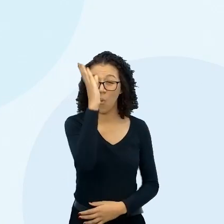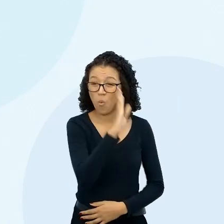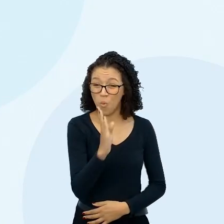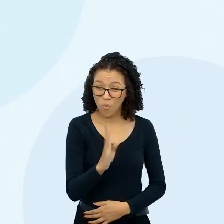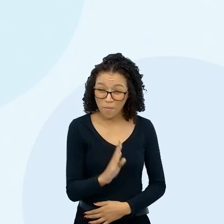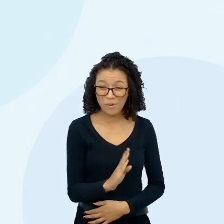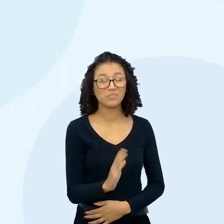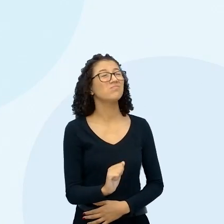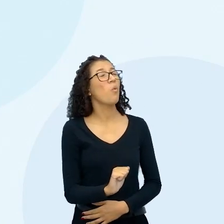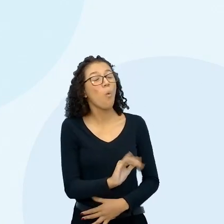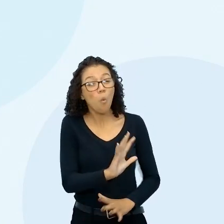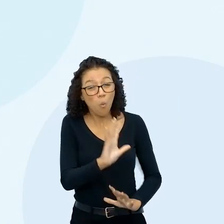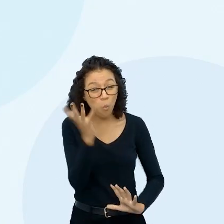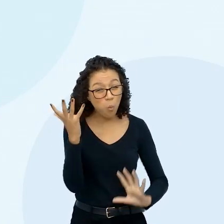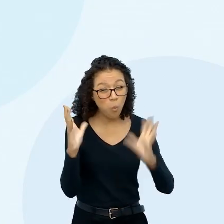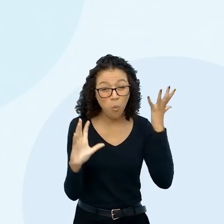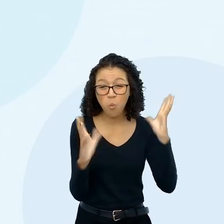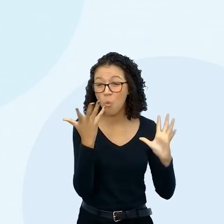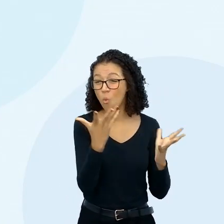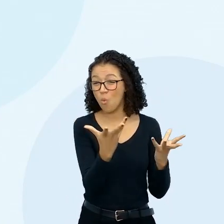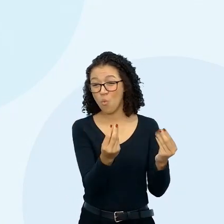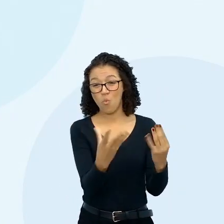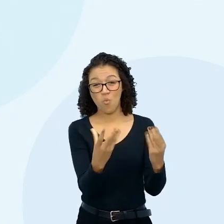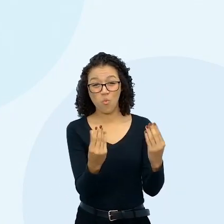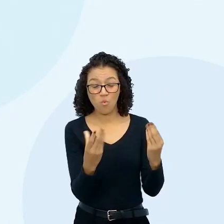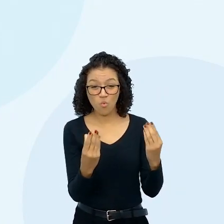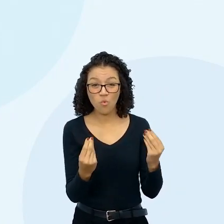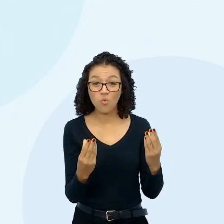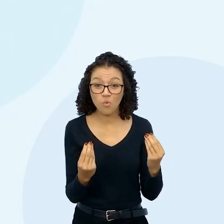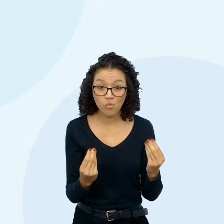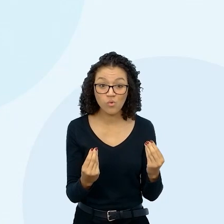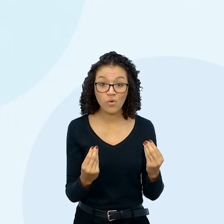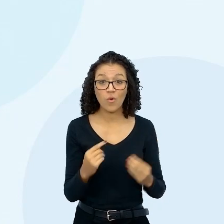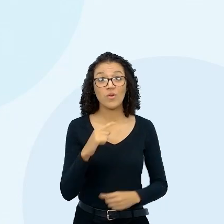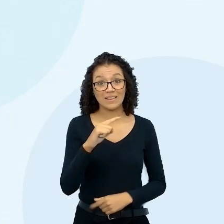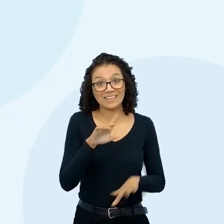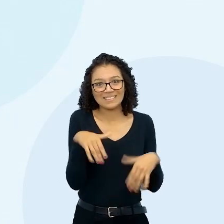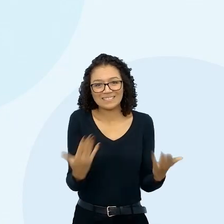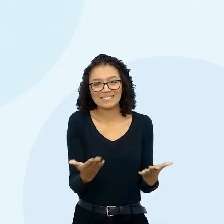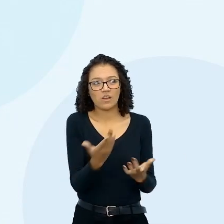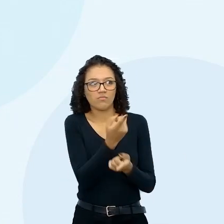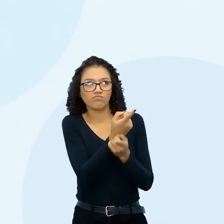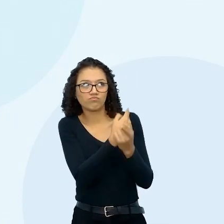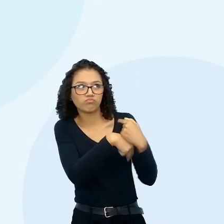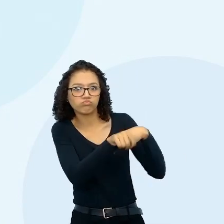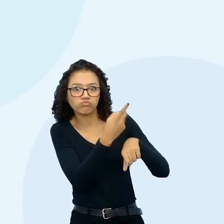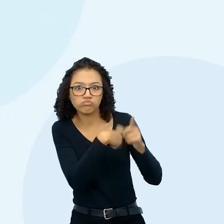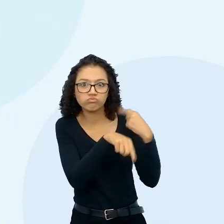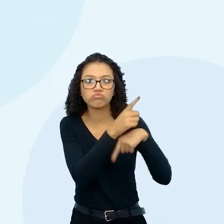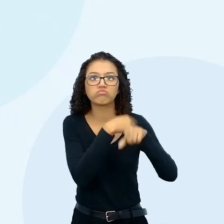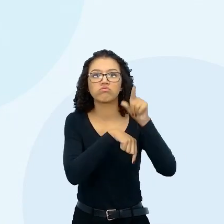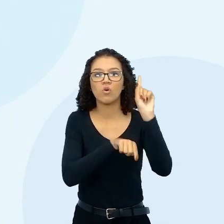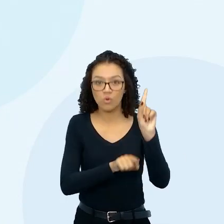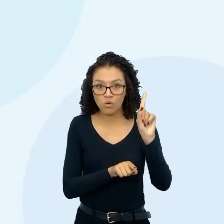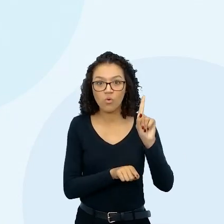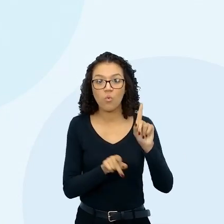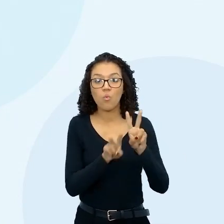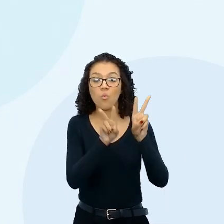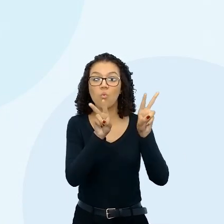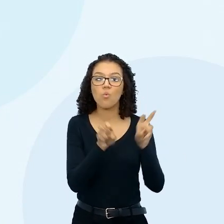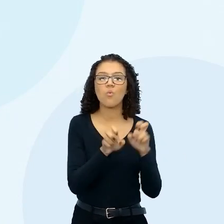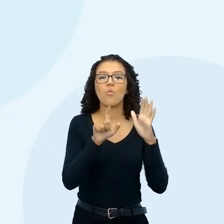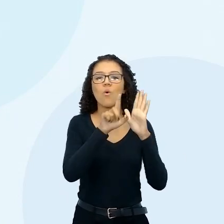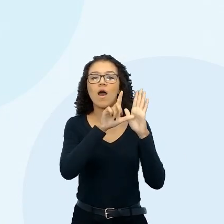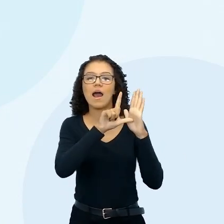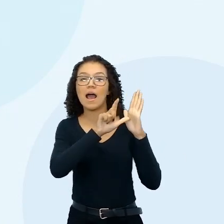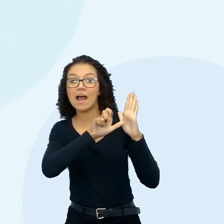crianças e adolescentes. Está dentro daquilo que nós havíamos dito. Há a evolução, há o desenvolvimento jurídico, há a questão legislativa